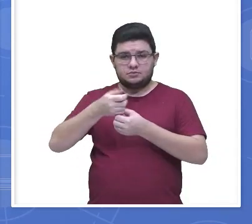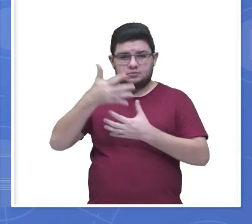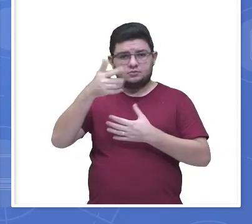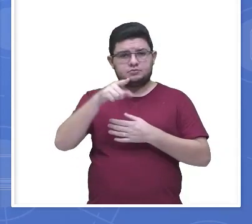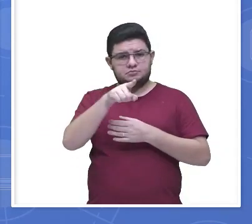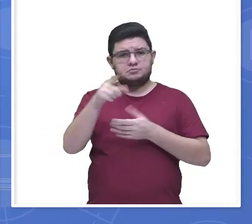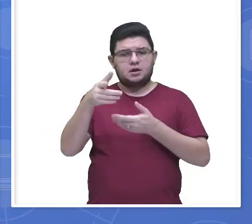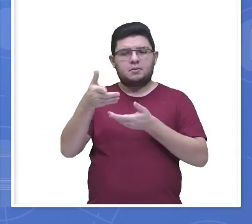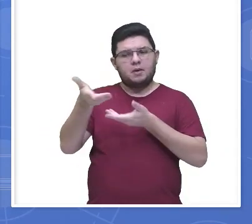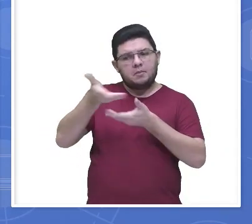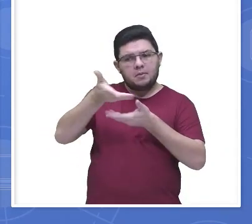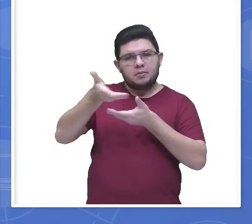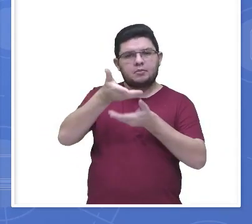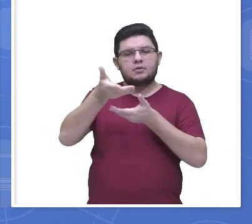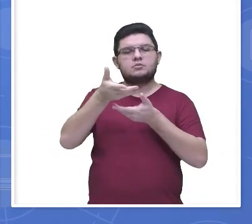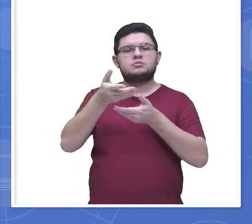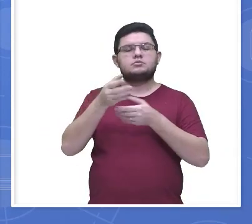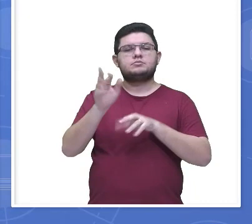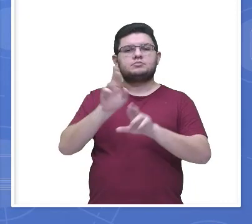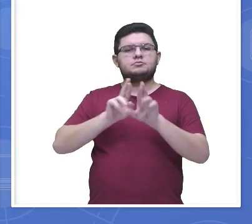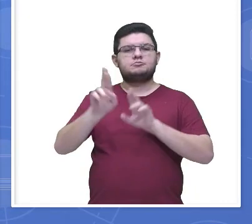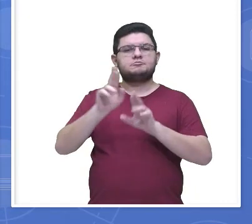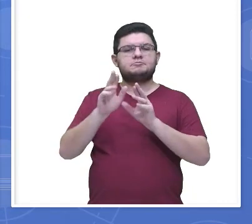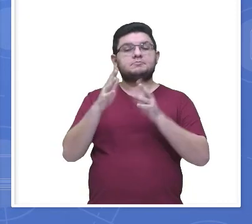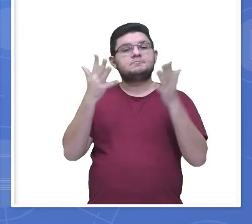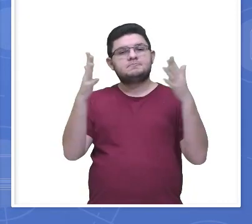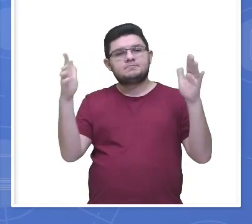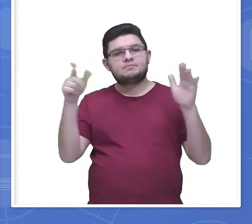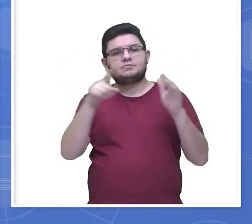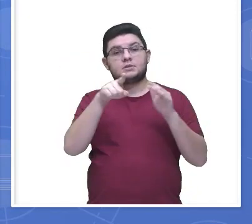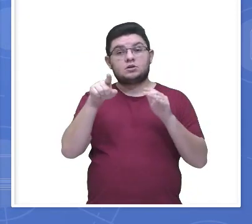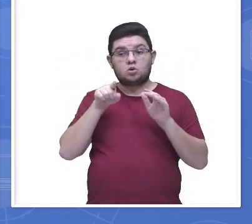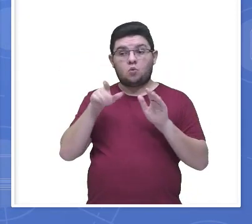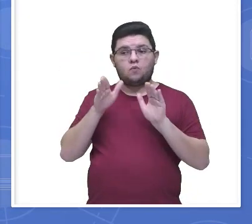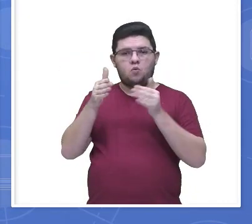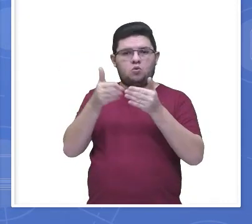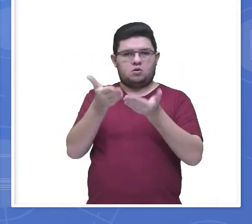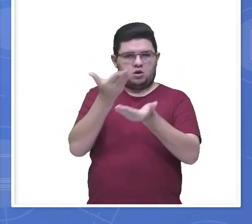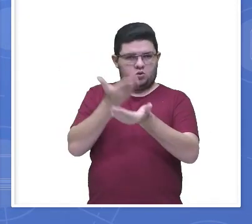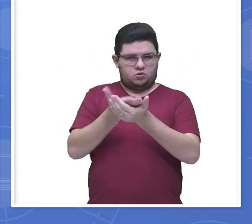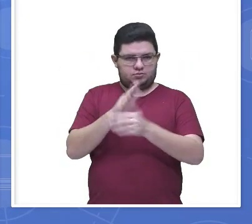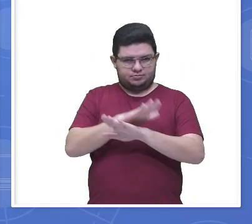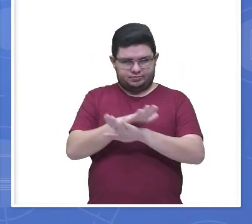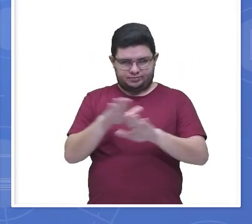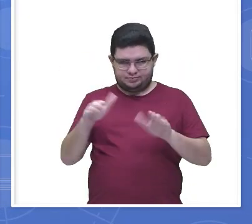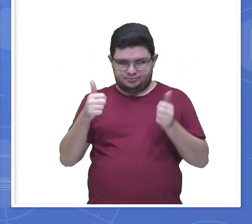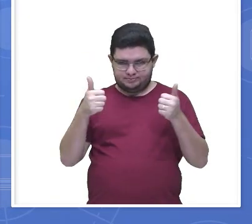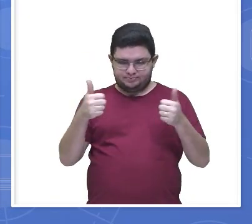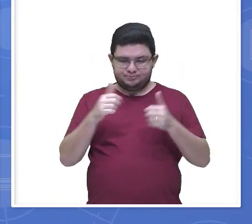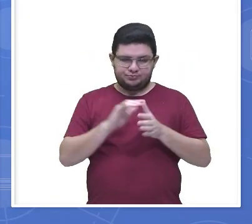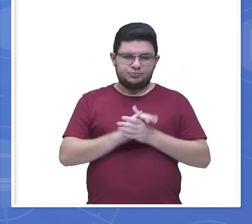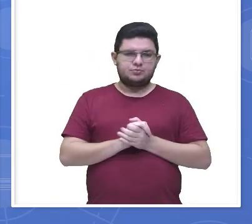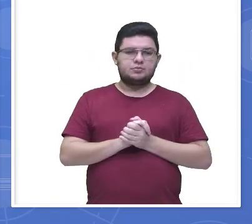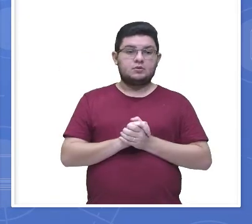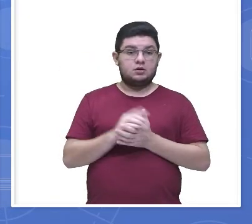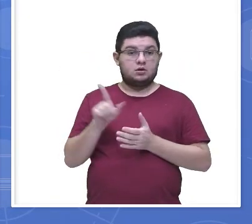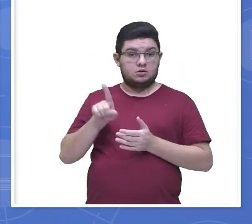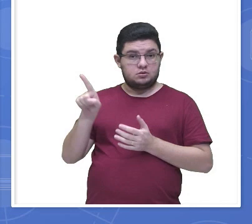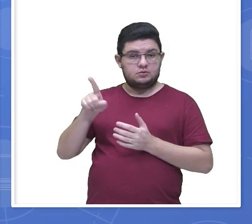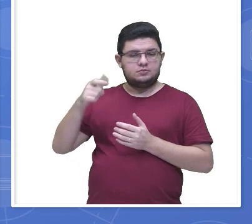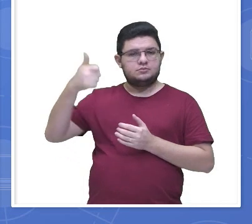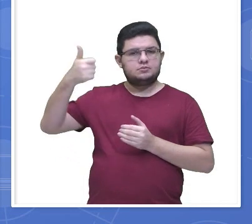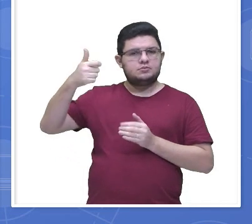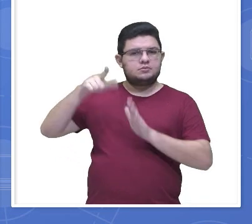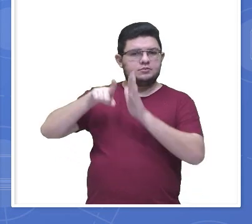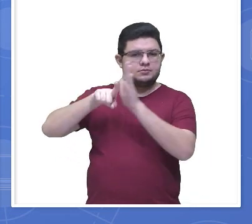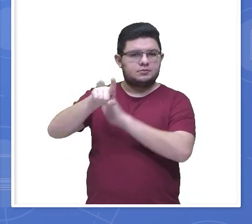aí a resposta de vocês, comentando só o que for sobre a nossa aula, certo? Vamos dar uma olhada na nossa primeira questão, né? Falando